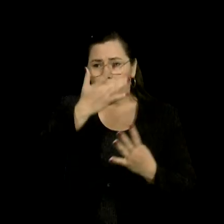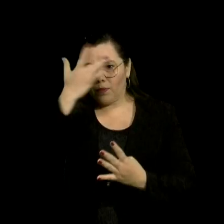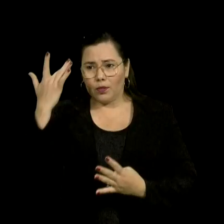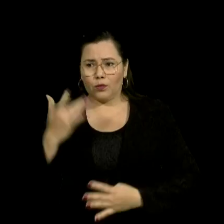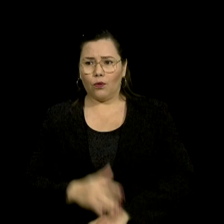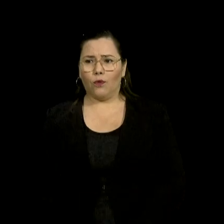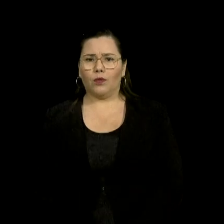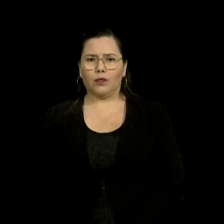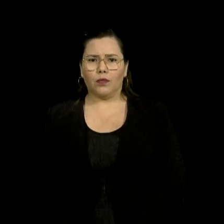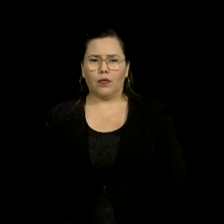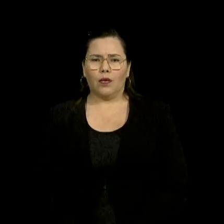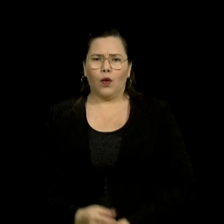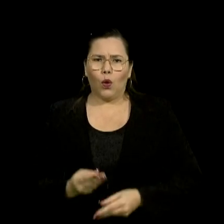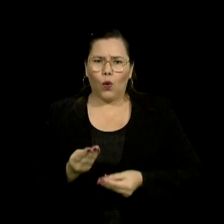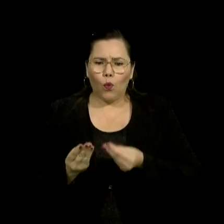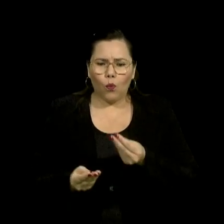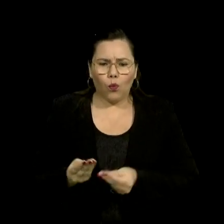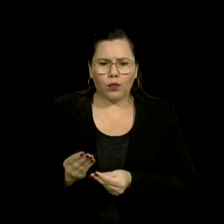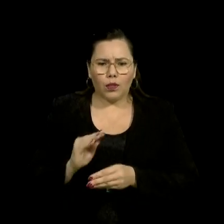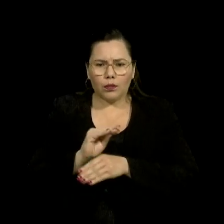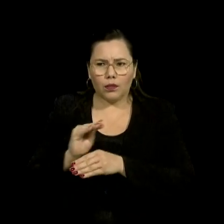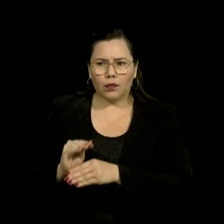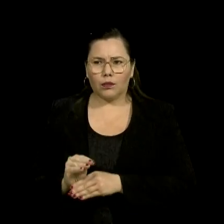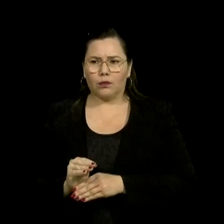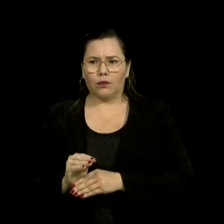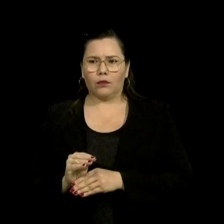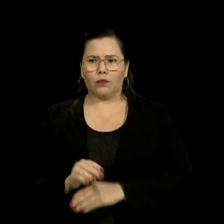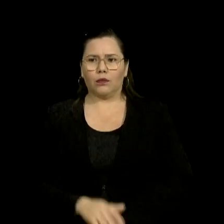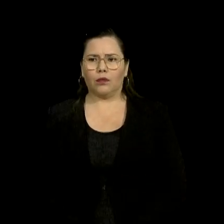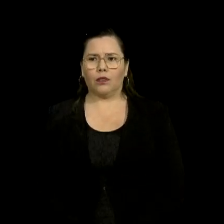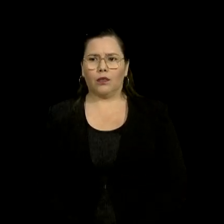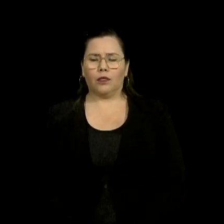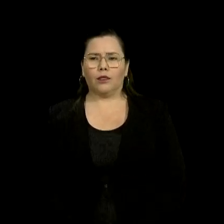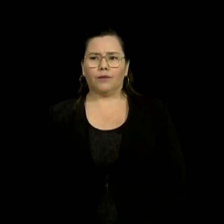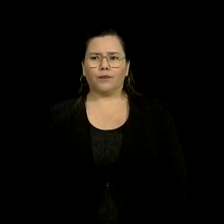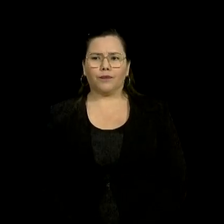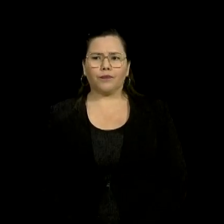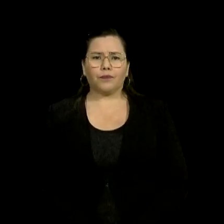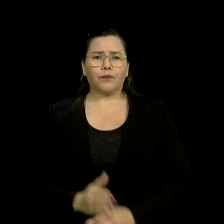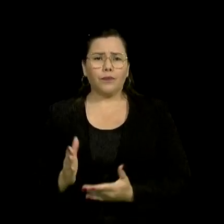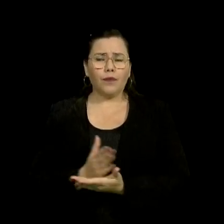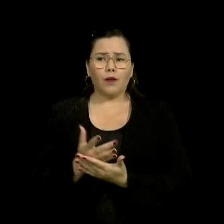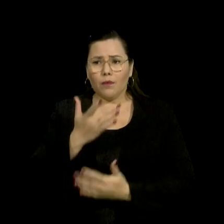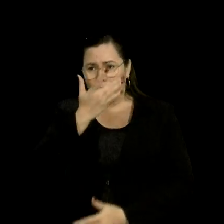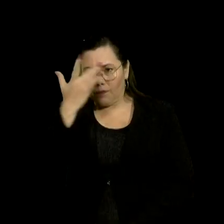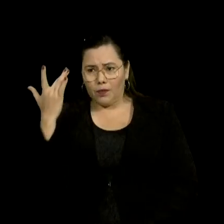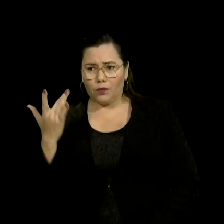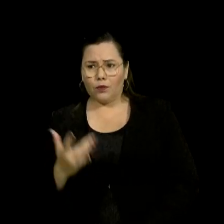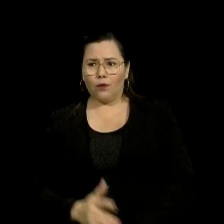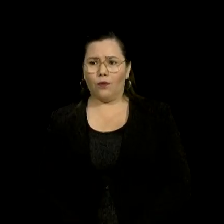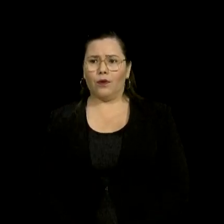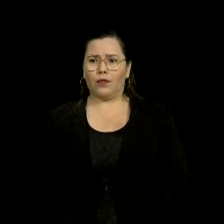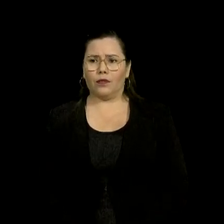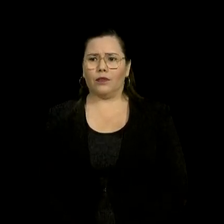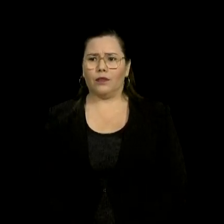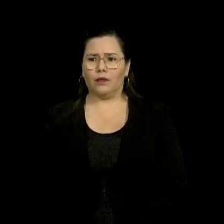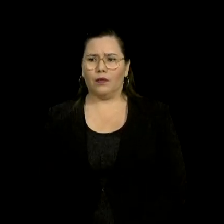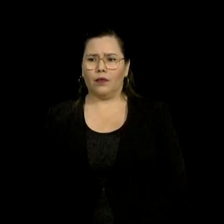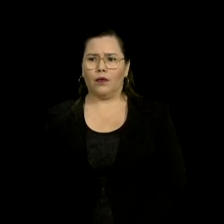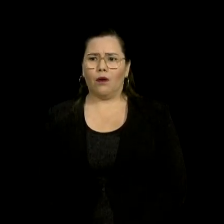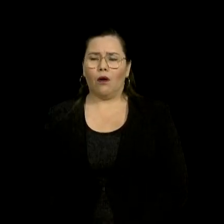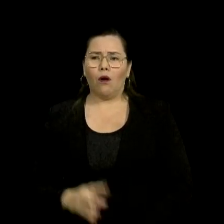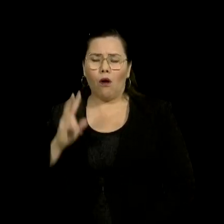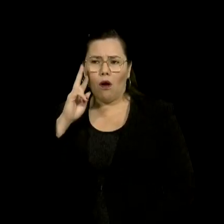suposta assistência e os populares fazendo de maneira errada a ressuscitação cardiopulmonar.